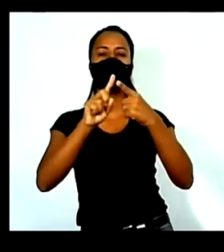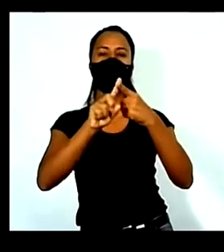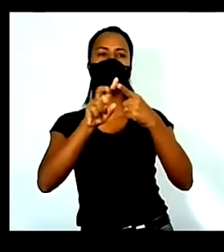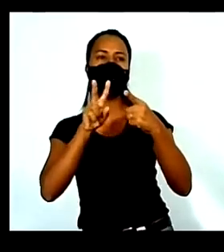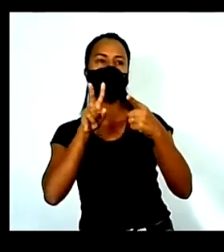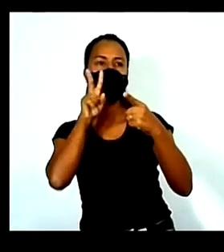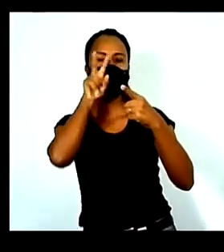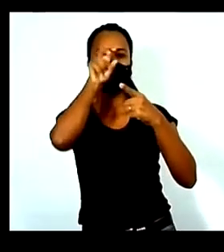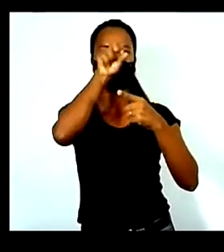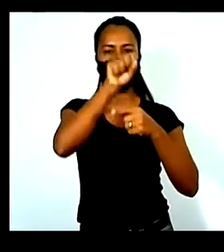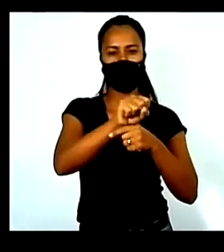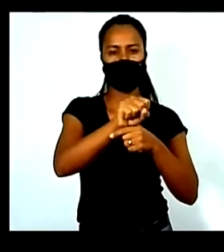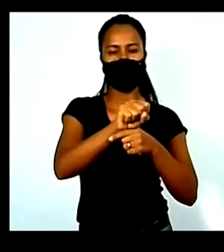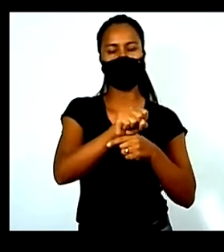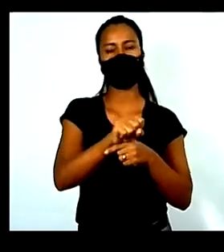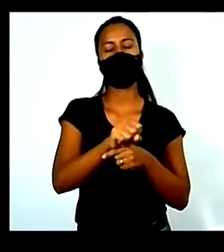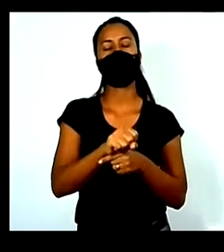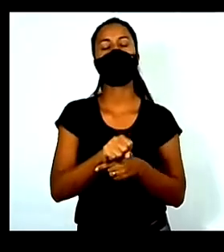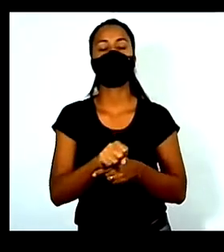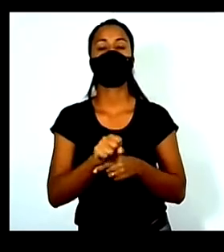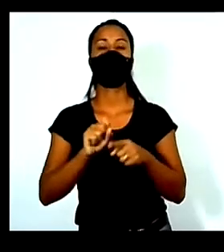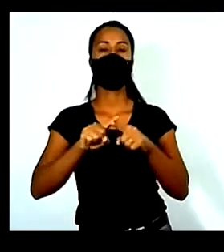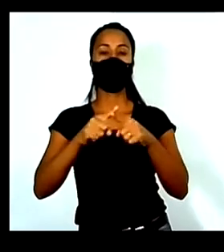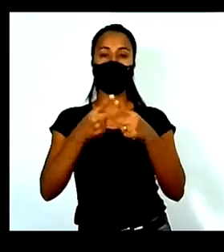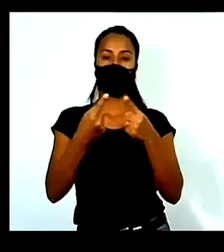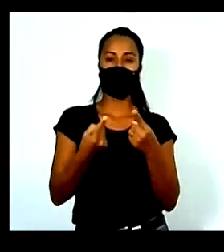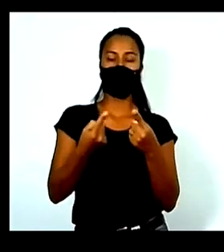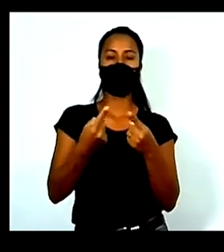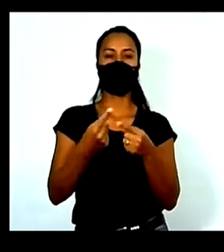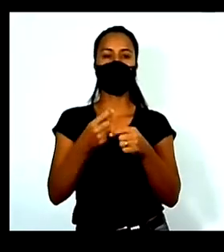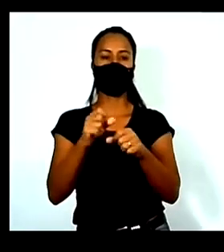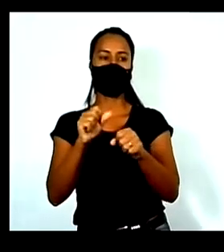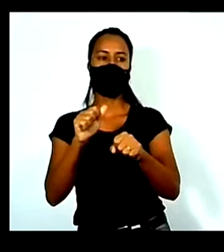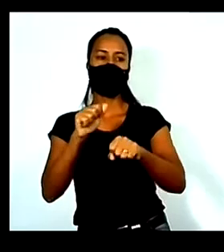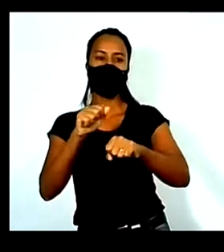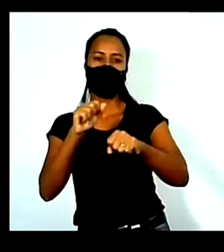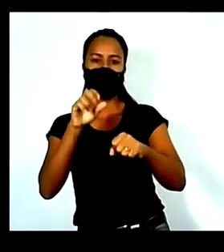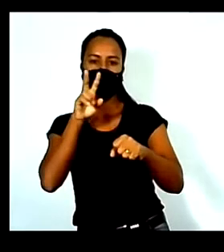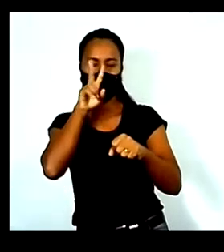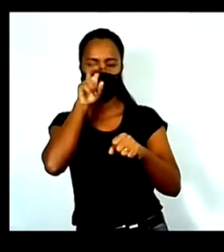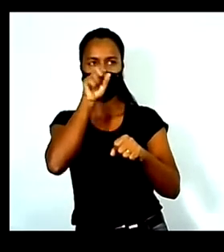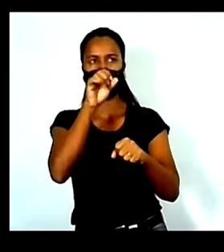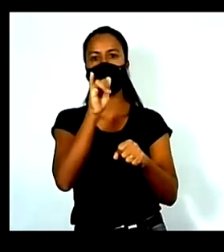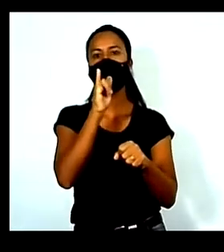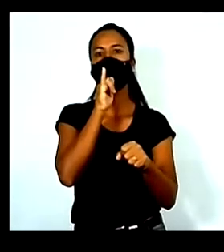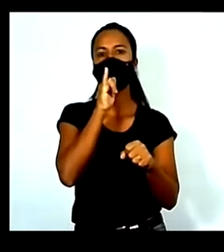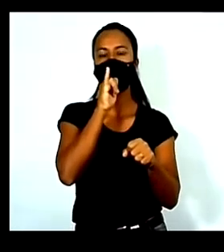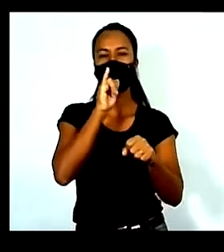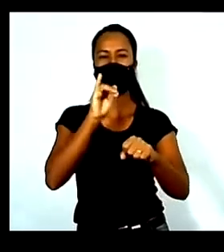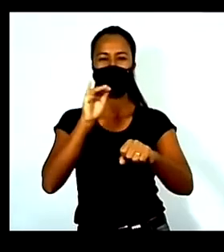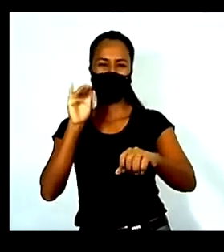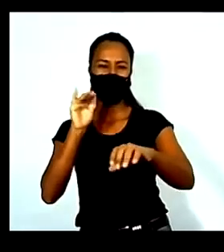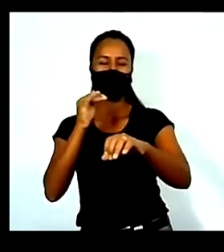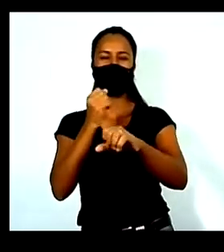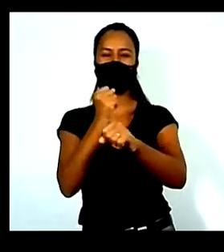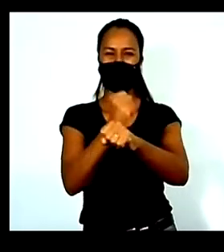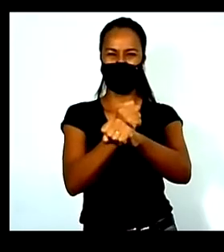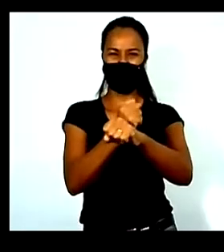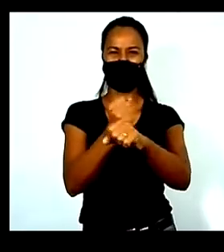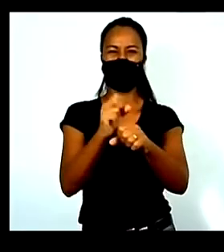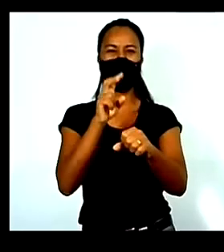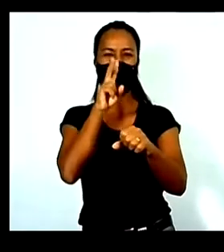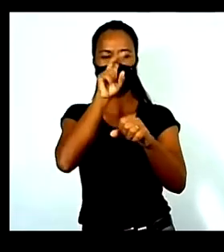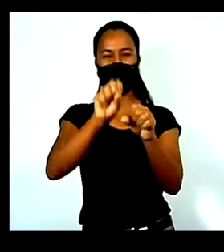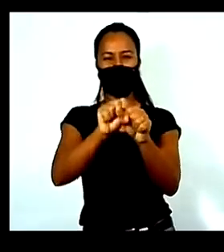aos impactos e às quedas. Porém, quando esse impacto ele é muito alto, muito forte, ele pode vir a quebrar